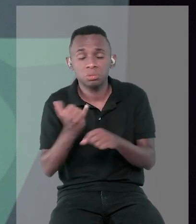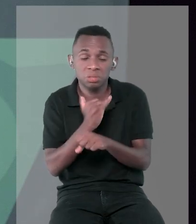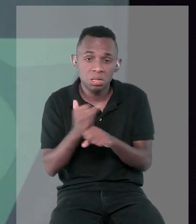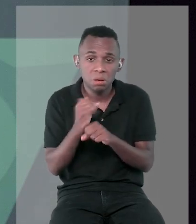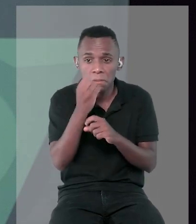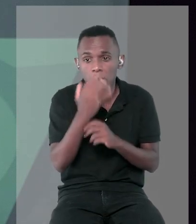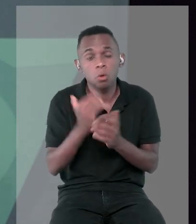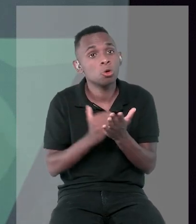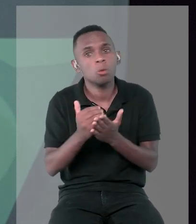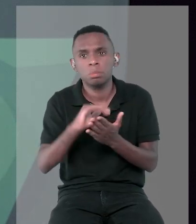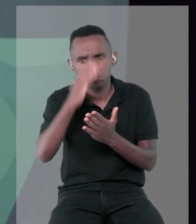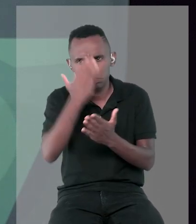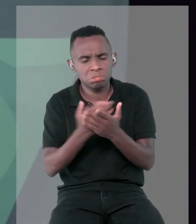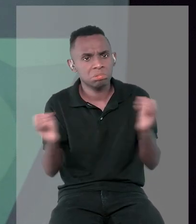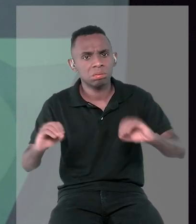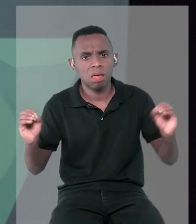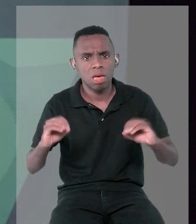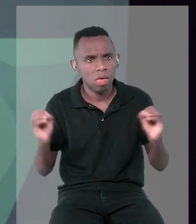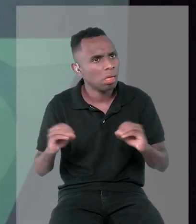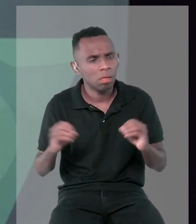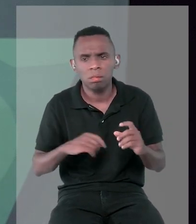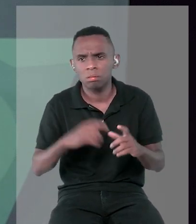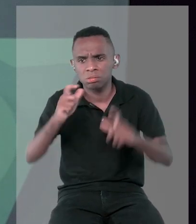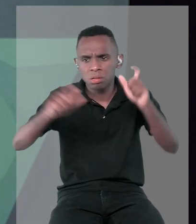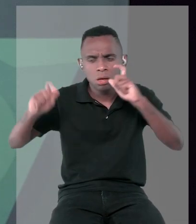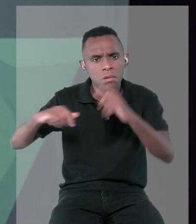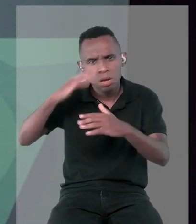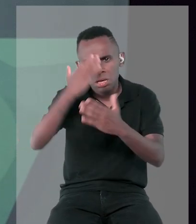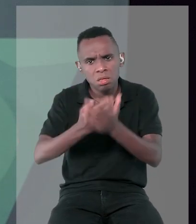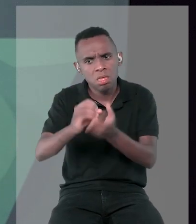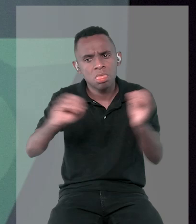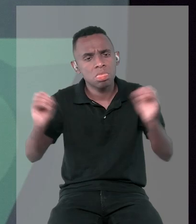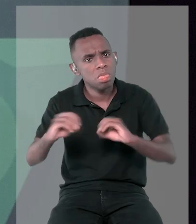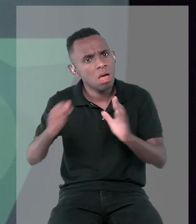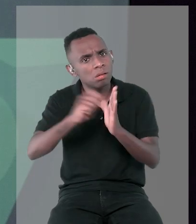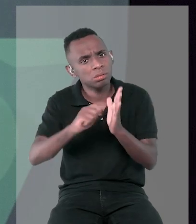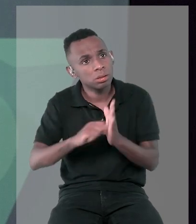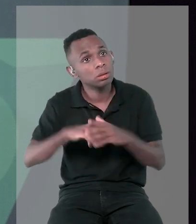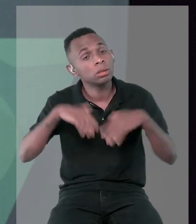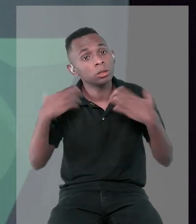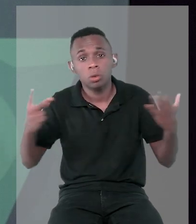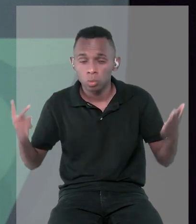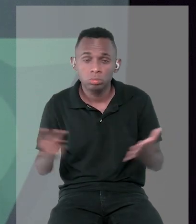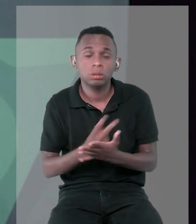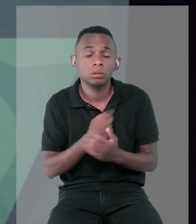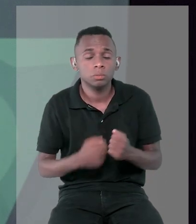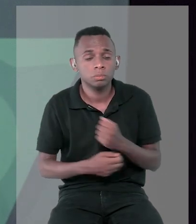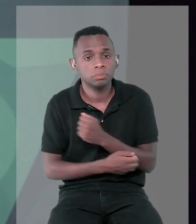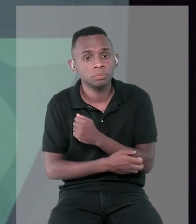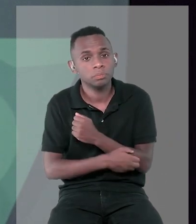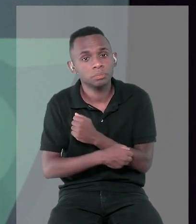isso. Tanto que, no começo, ninguém acreditou. Nenhum dos escritores acreditou naquilo. Então, isso